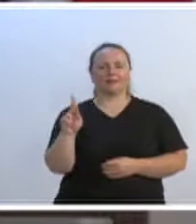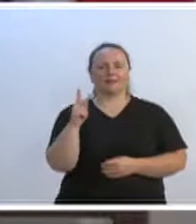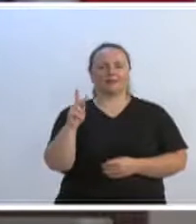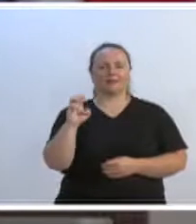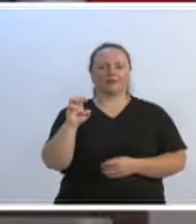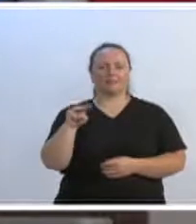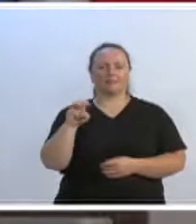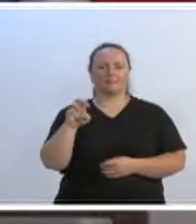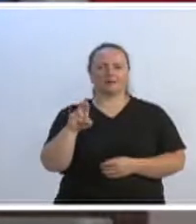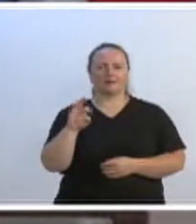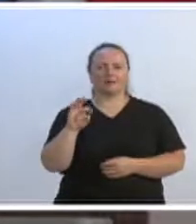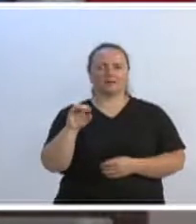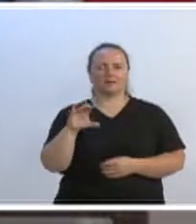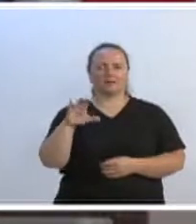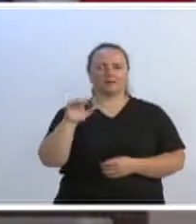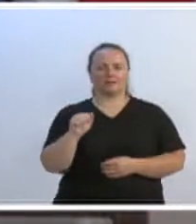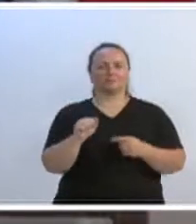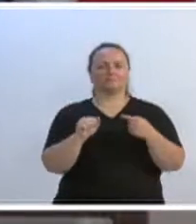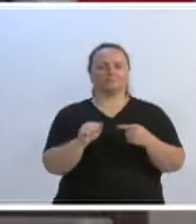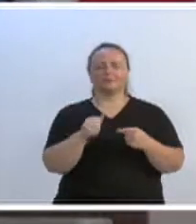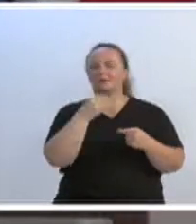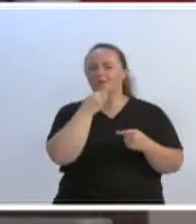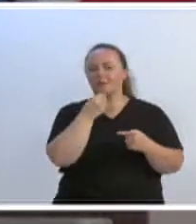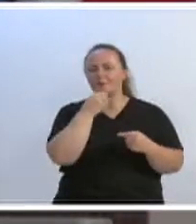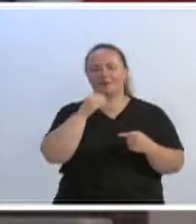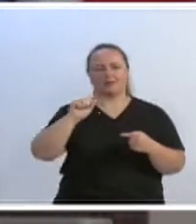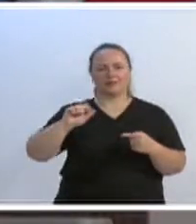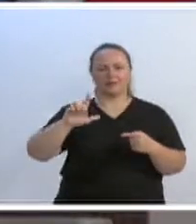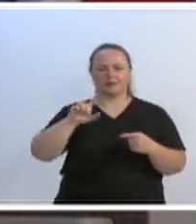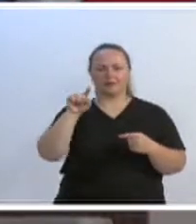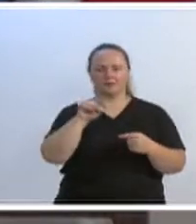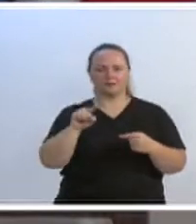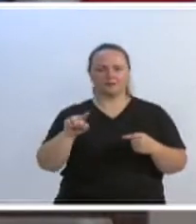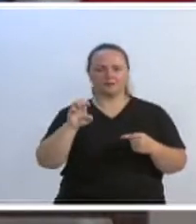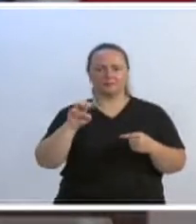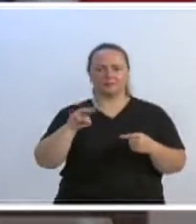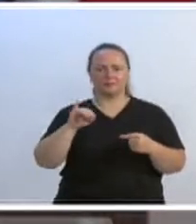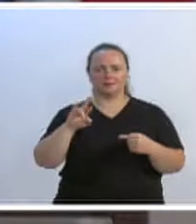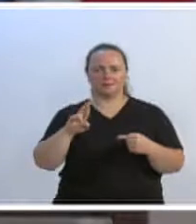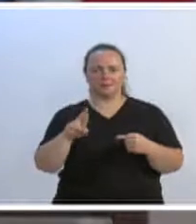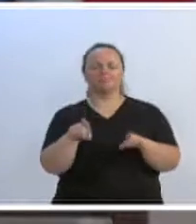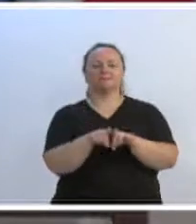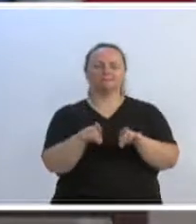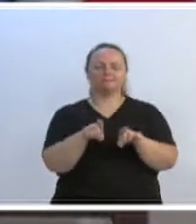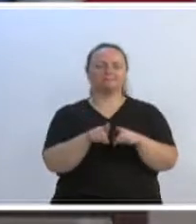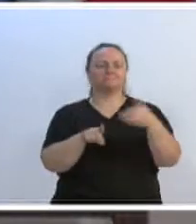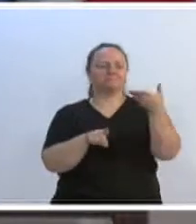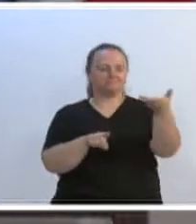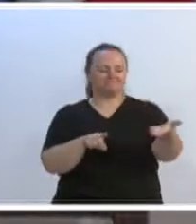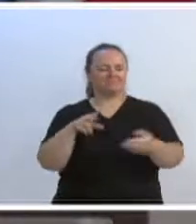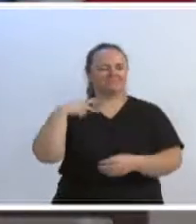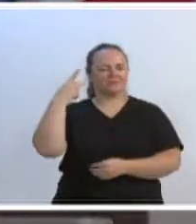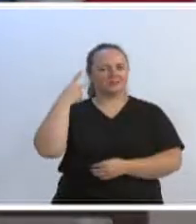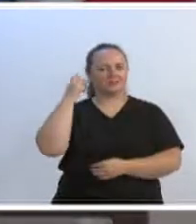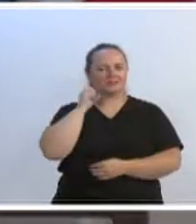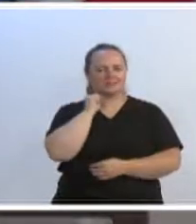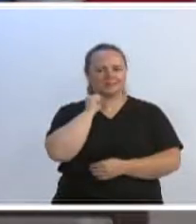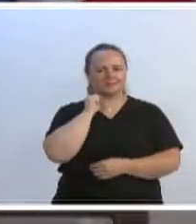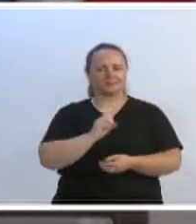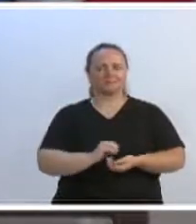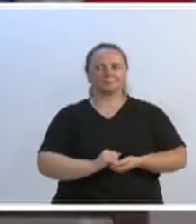Convidamos nesse momento para virem à frente para a assinatura do convênio o prefeito municipal de Blumenau,